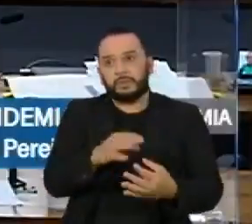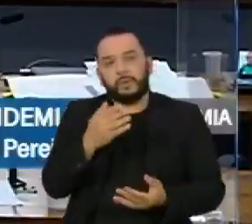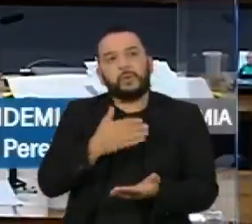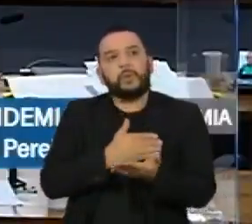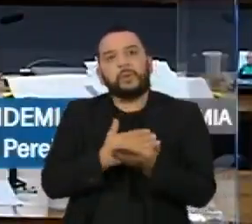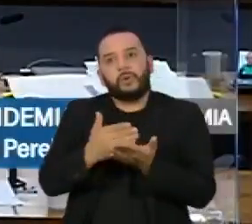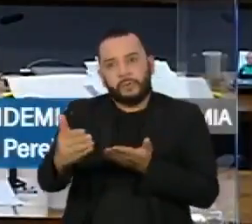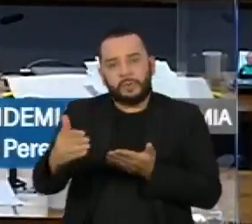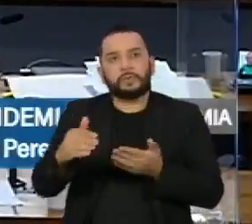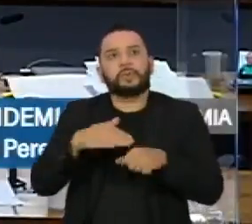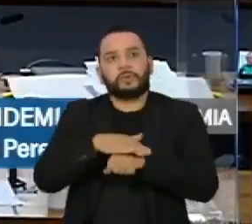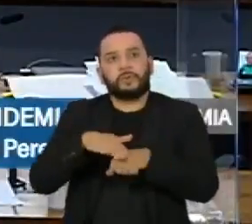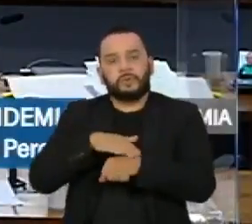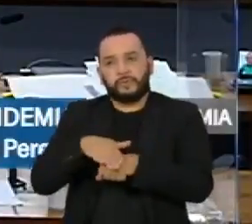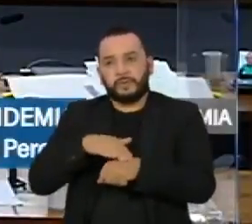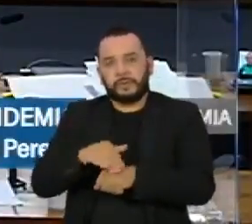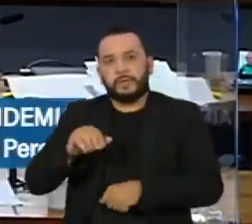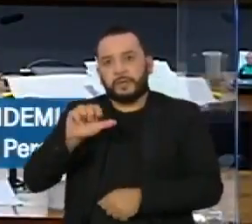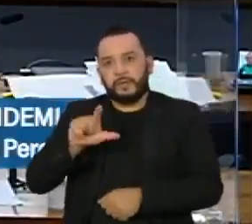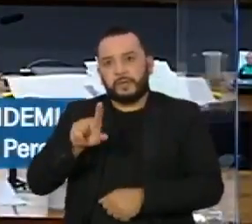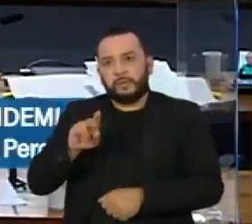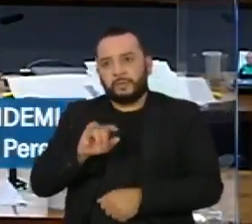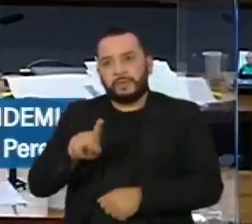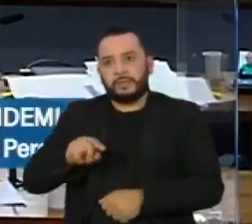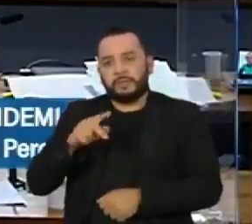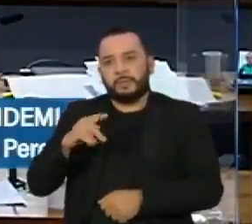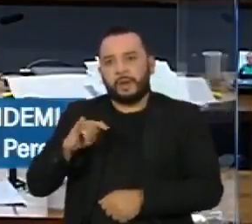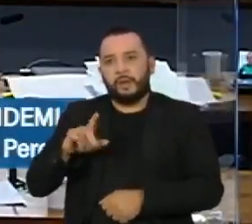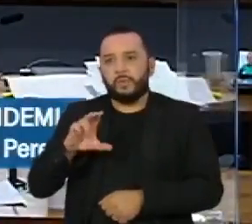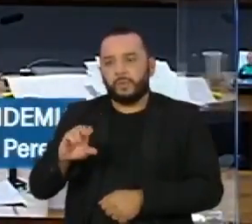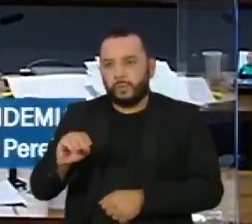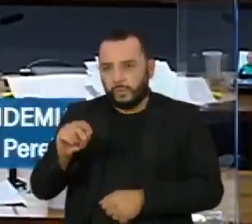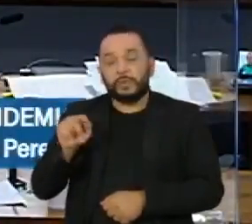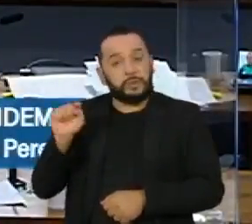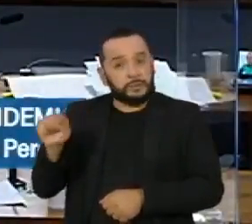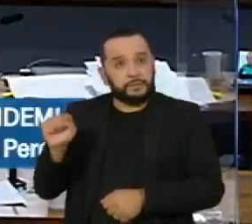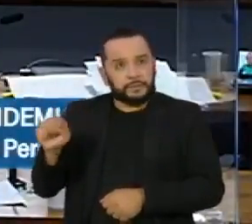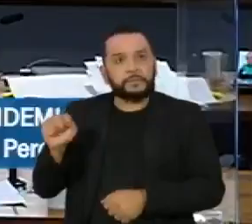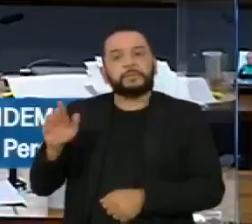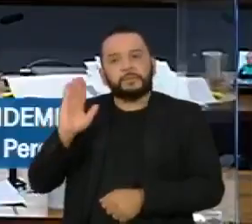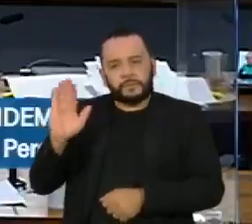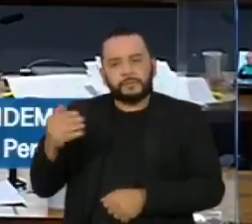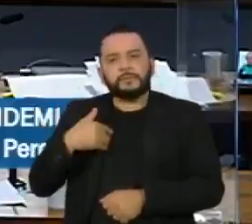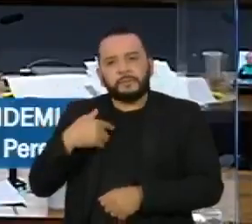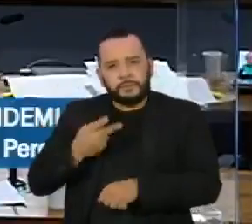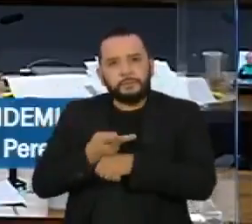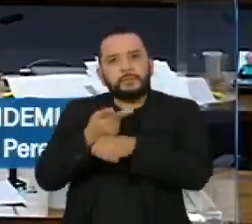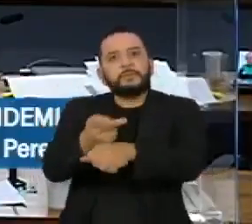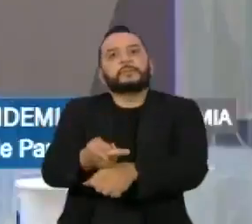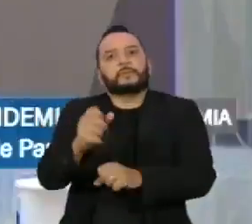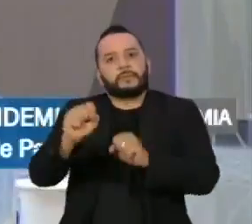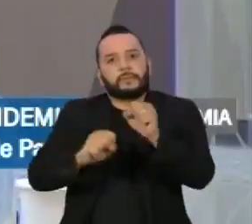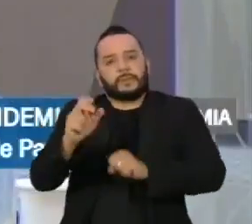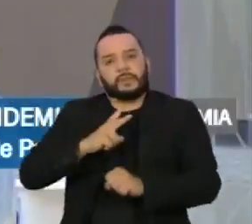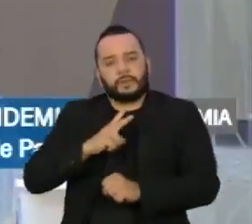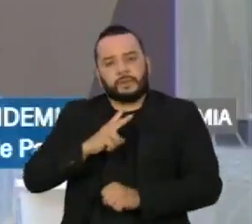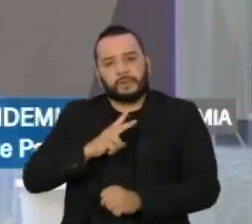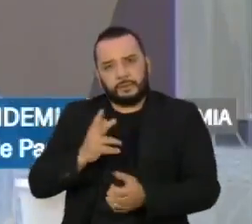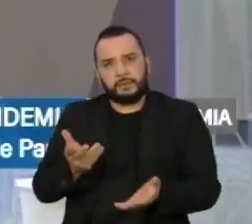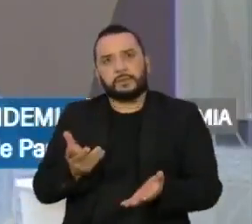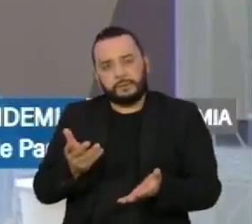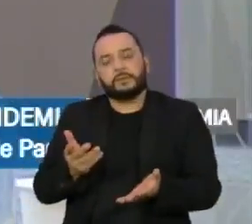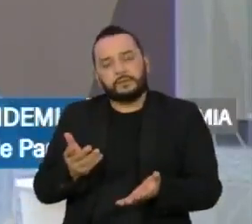com o cabo da Polícia Militar, Luiz Paulo Dominguete, que teria buscado a entidade privada por ter vacinas. No momento